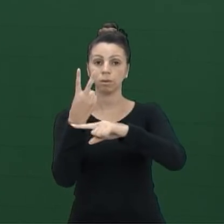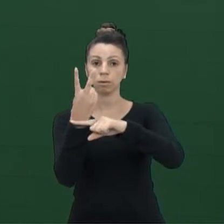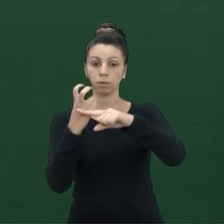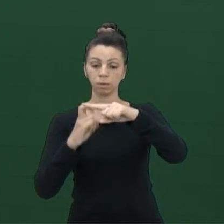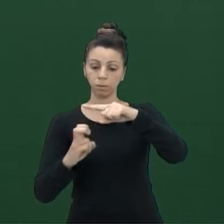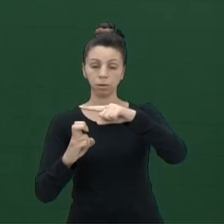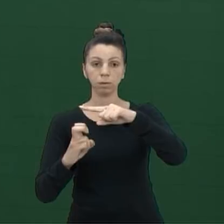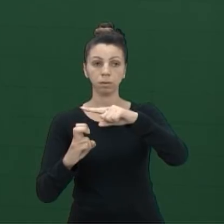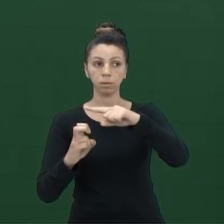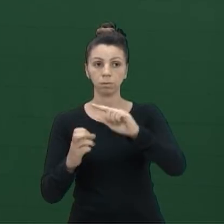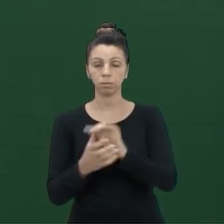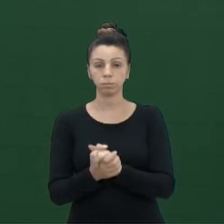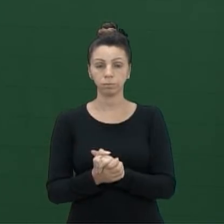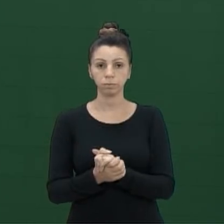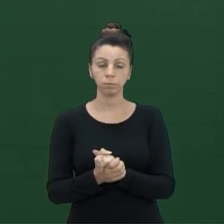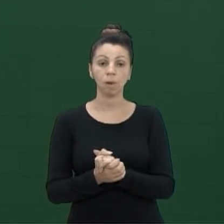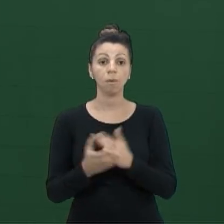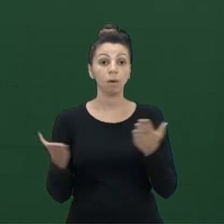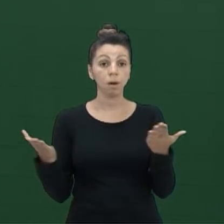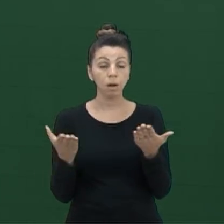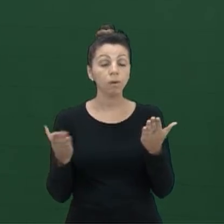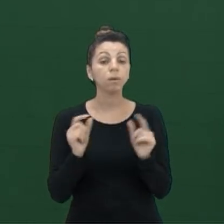este 0,4 com 1 inteiro,